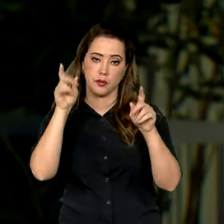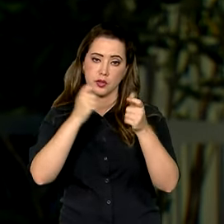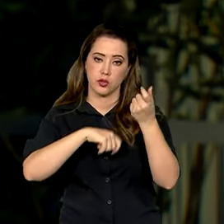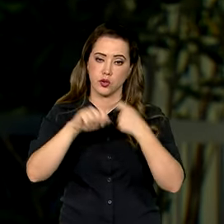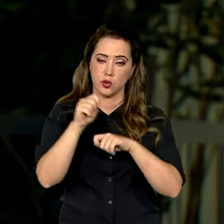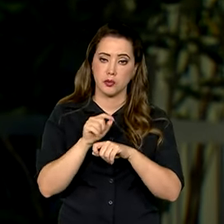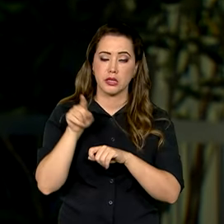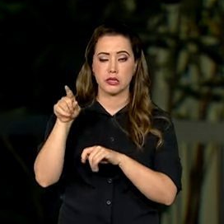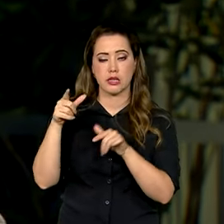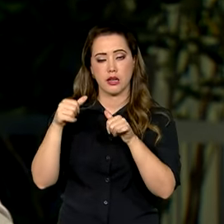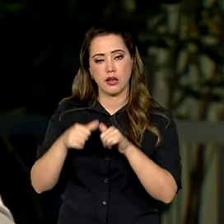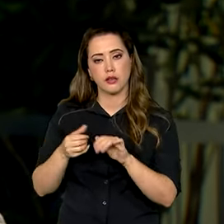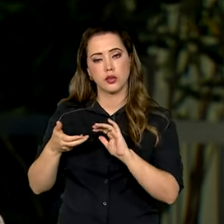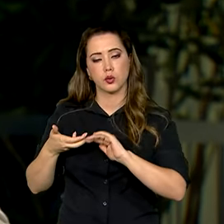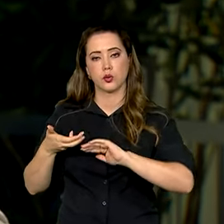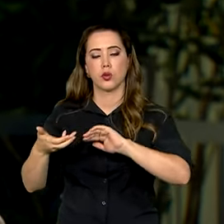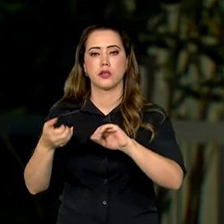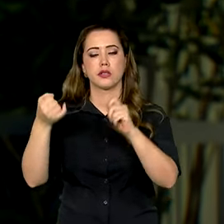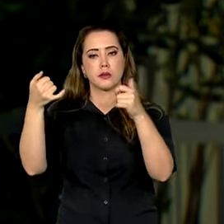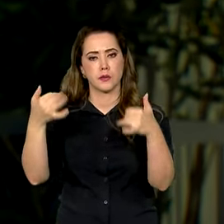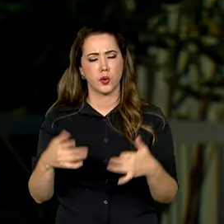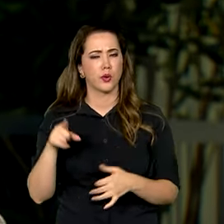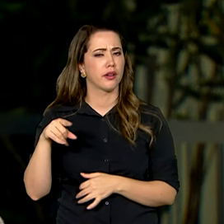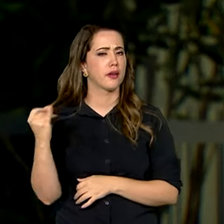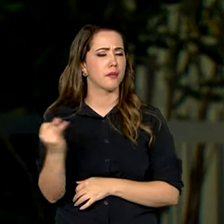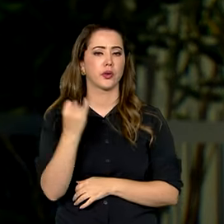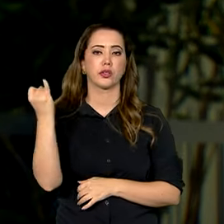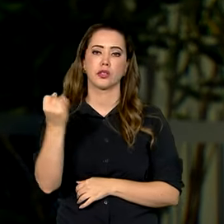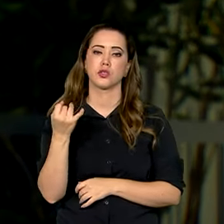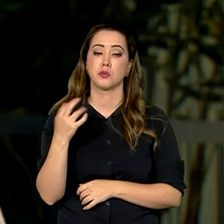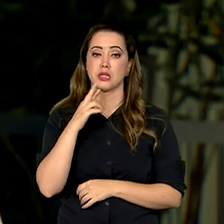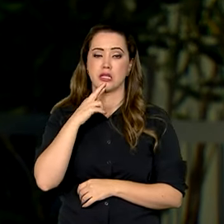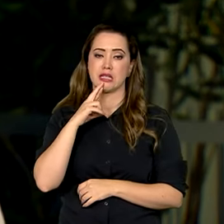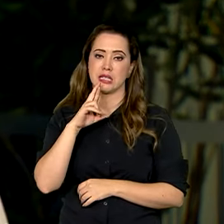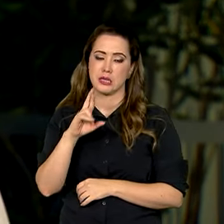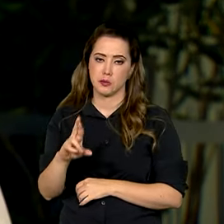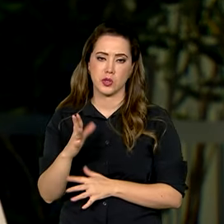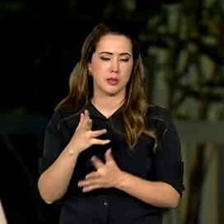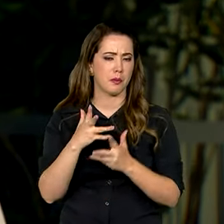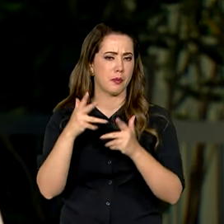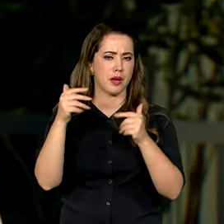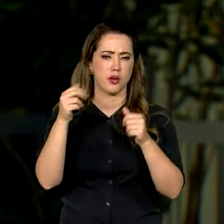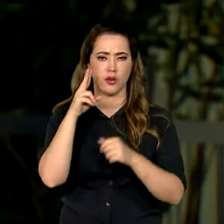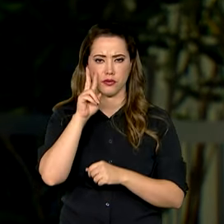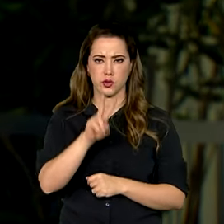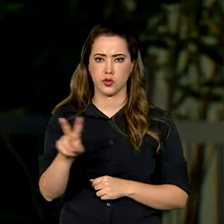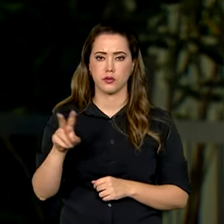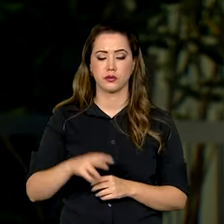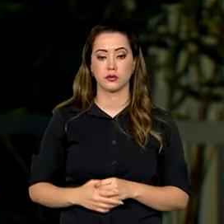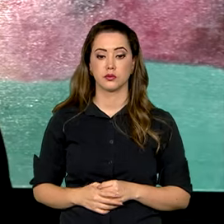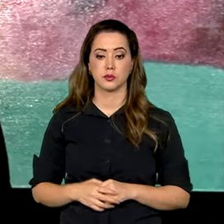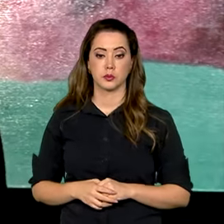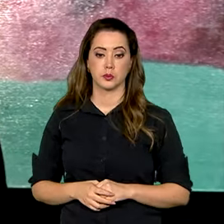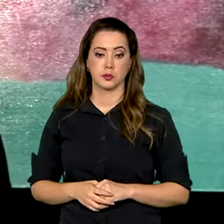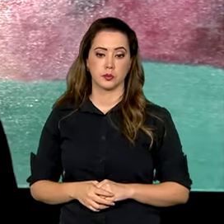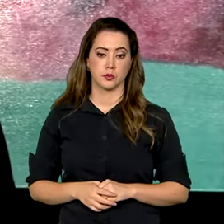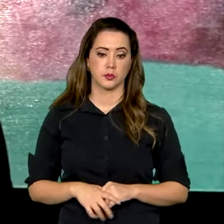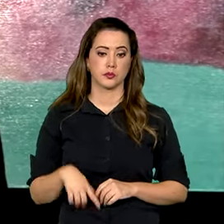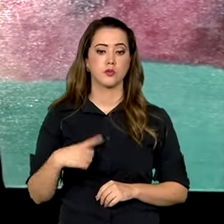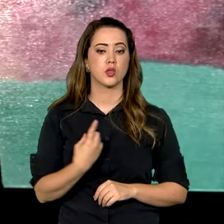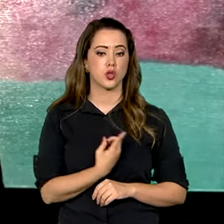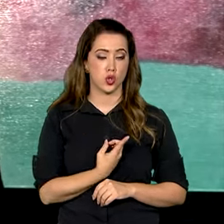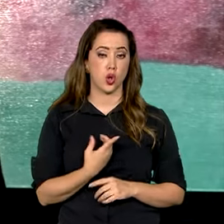no Congresso Nacional. Disse que ela é essencial para que o resultado seja ainda melhor. Acompanhe. Nós